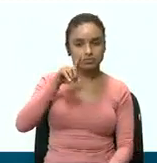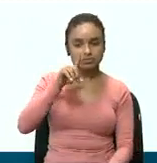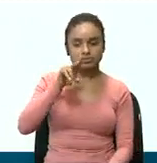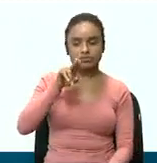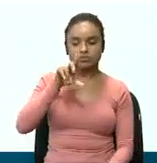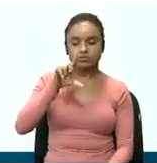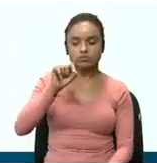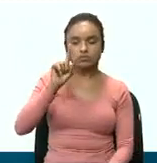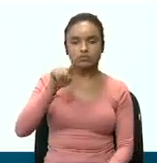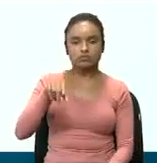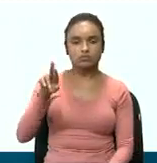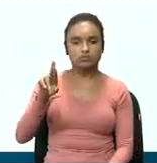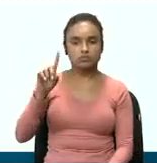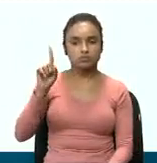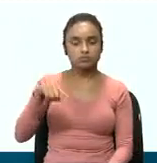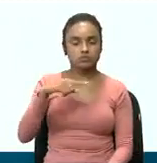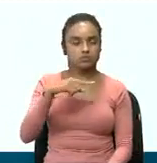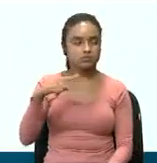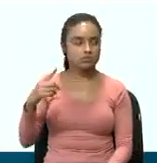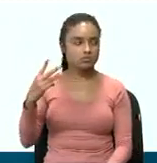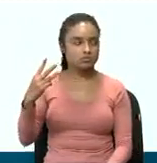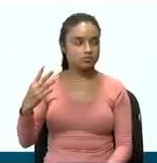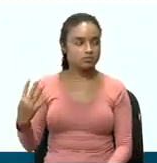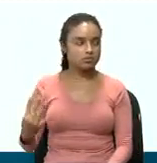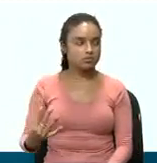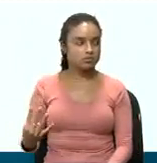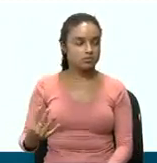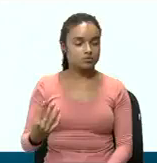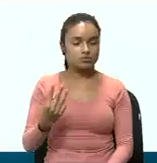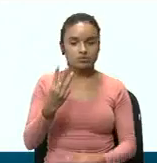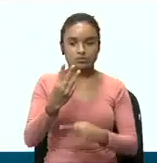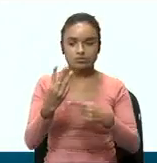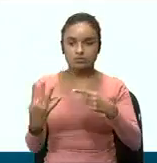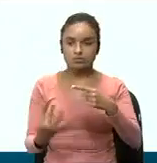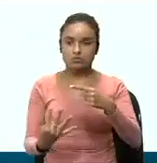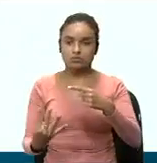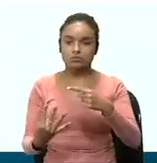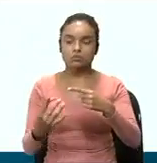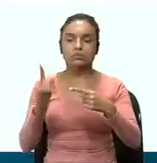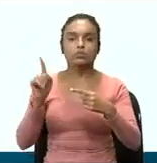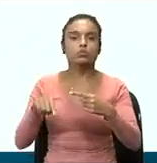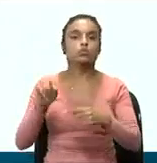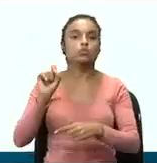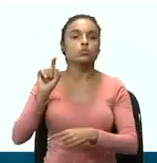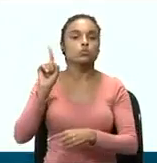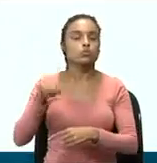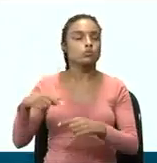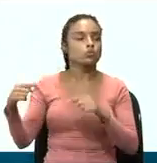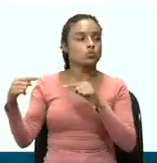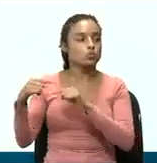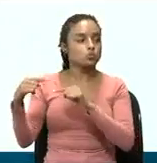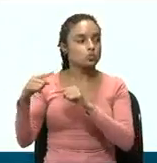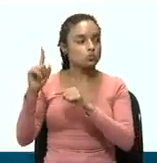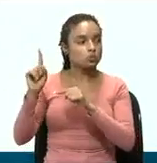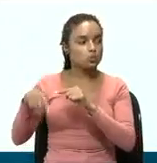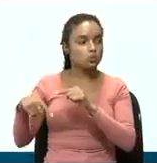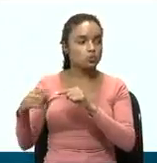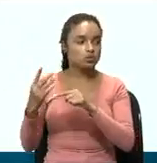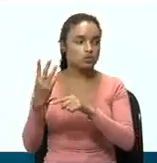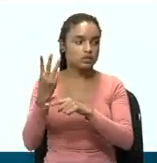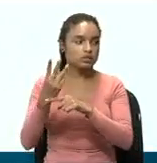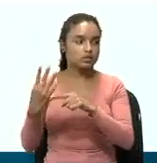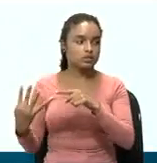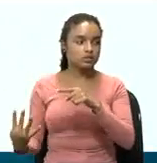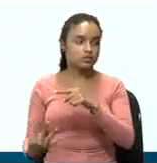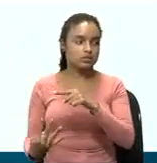de menos 3 quartos. O módulo de menos 3 quartos é igual a quanto? É igual